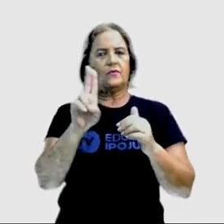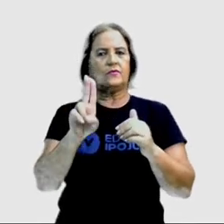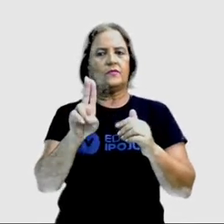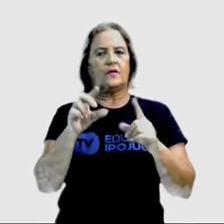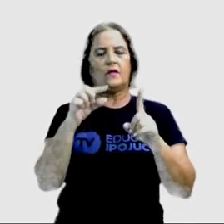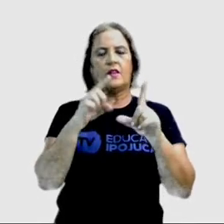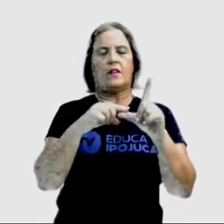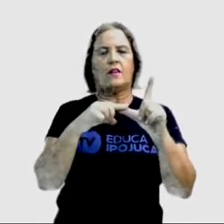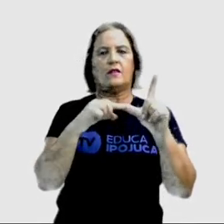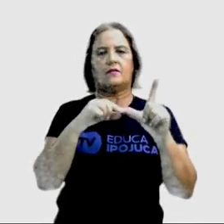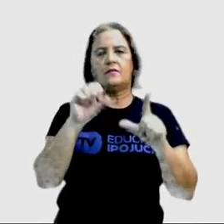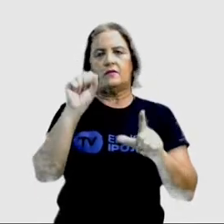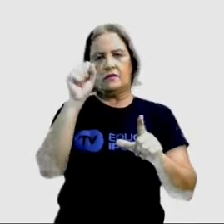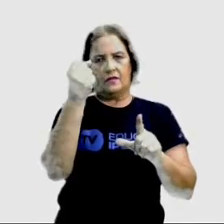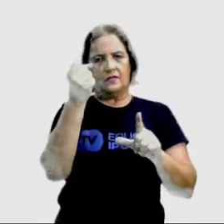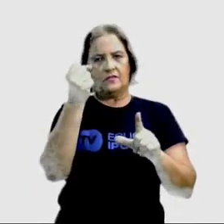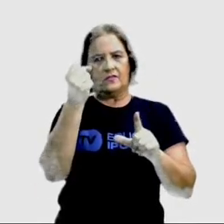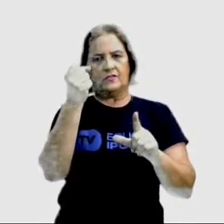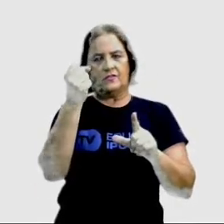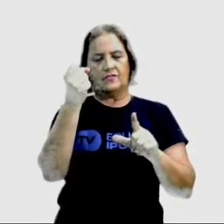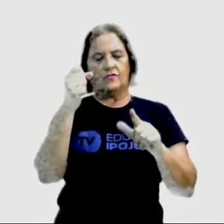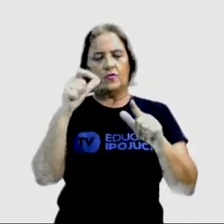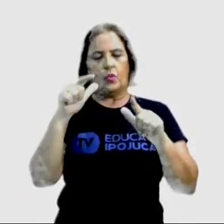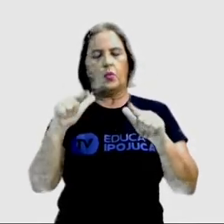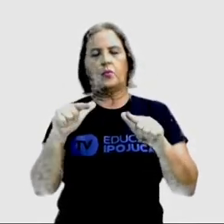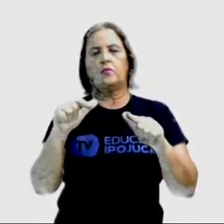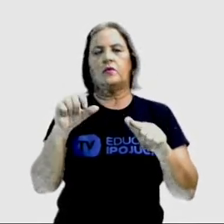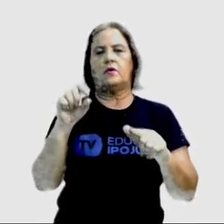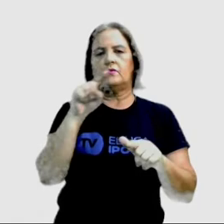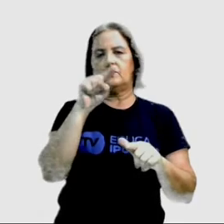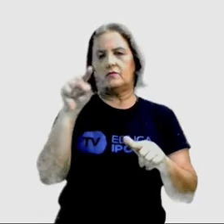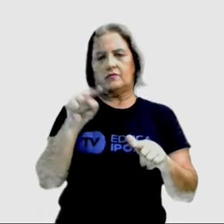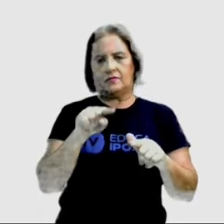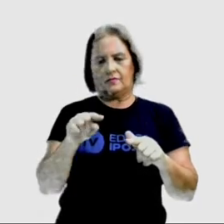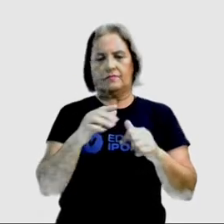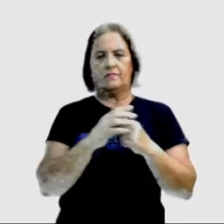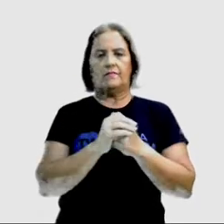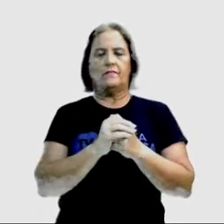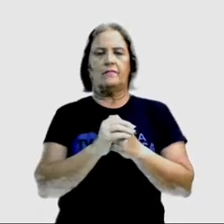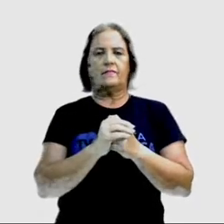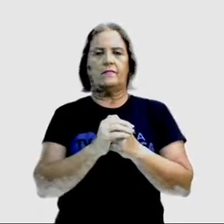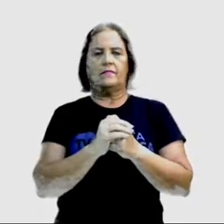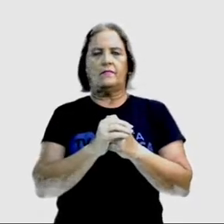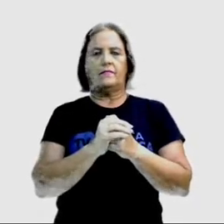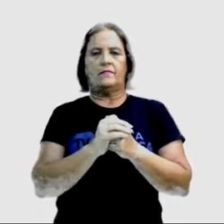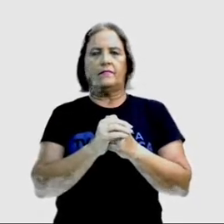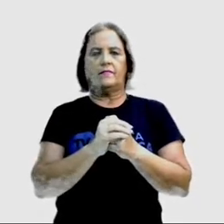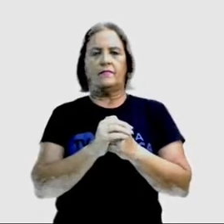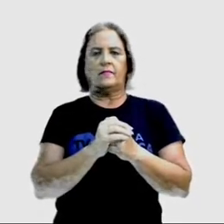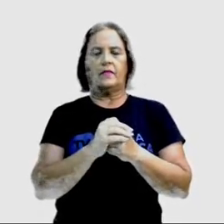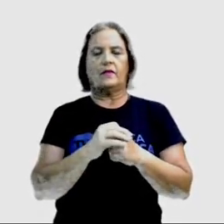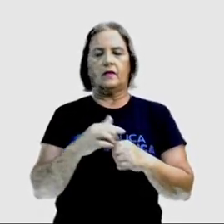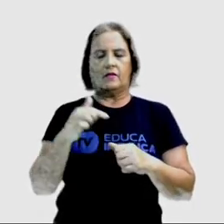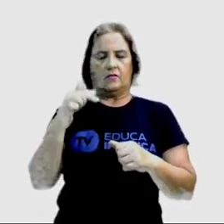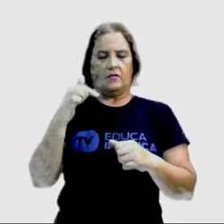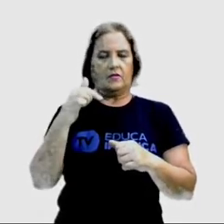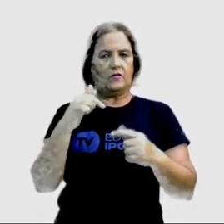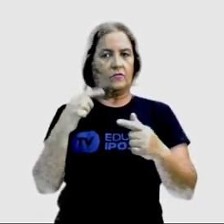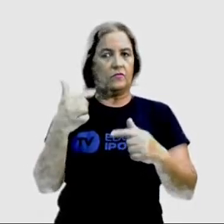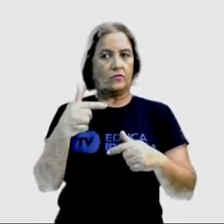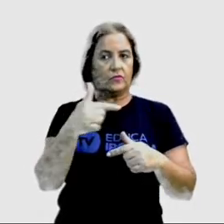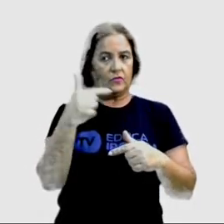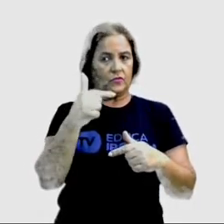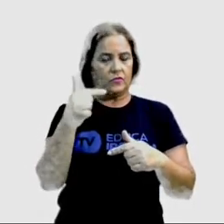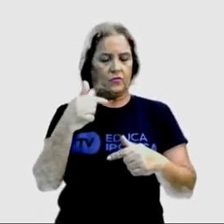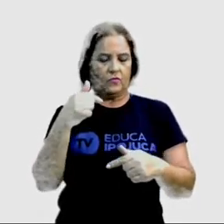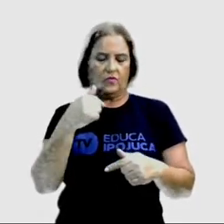I don't write letters anymore. I only send emails, messages. Eu não escrevo mais cartas. Eu só